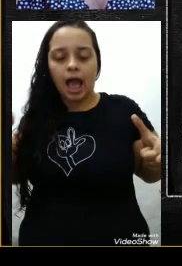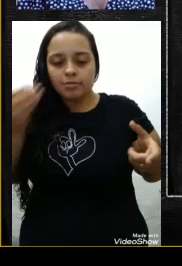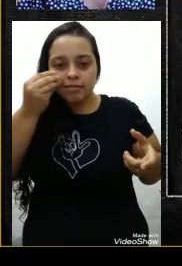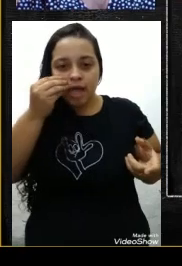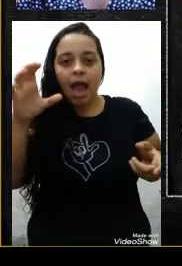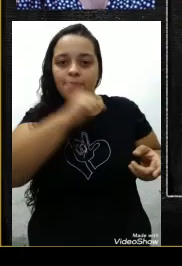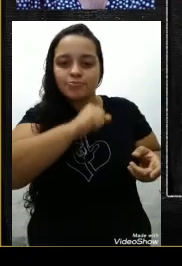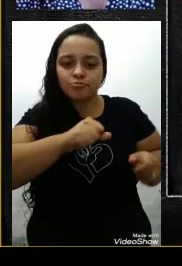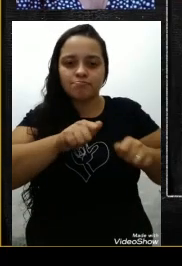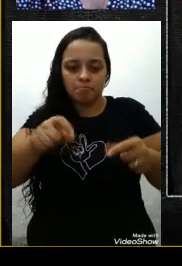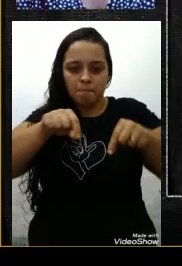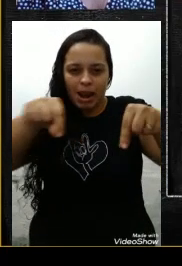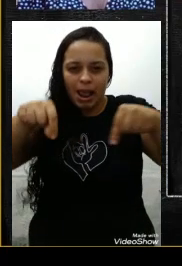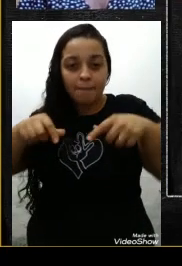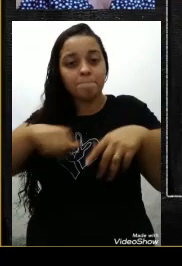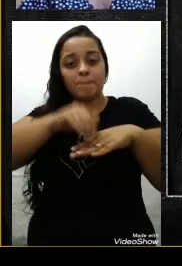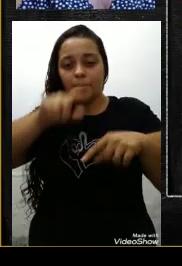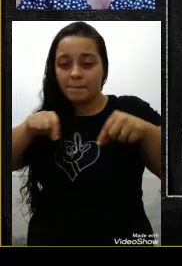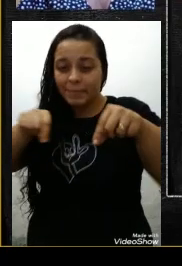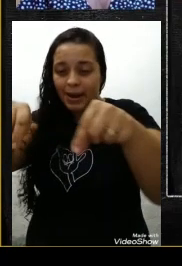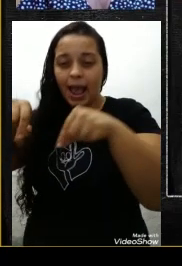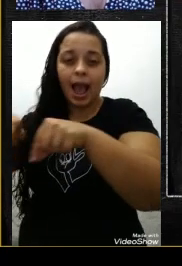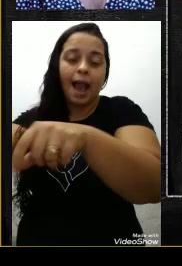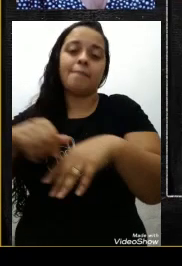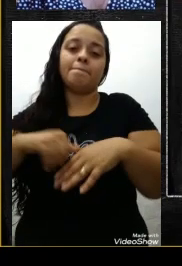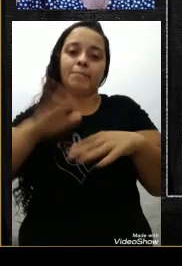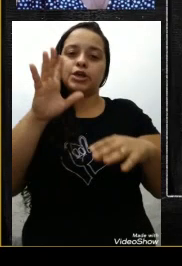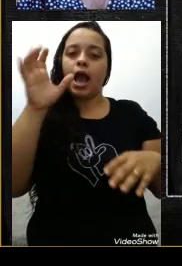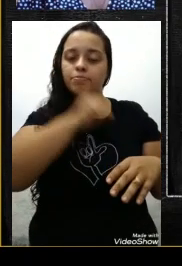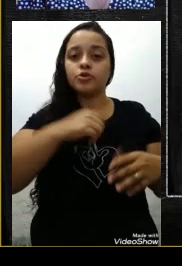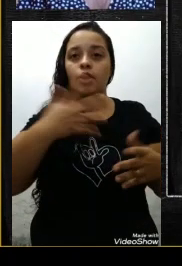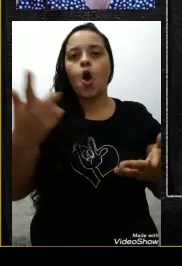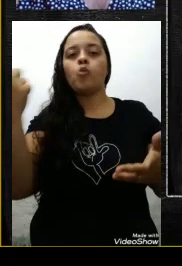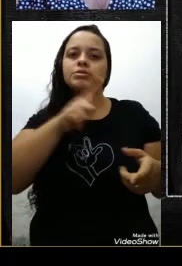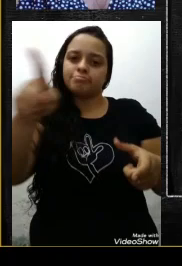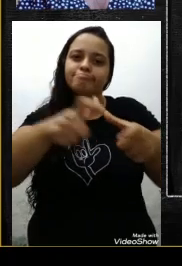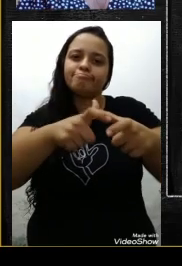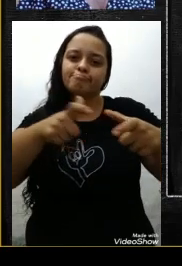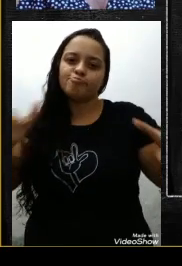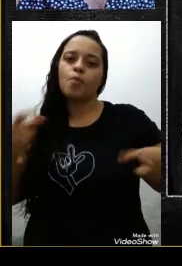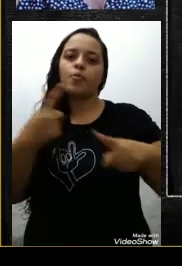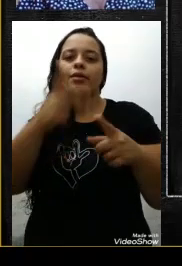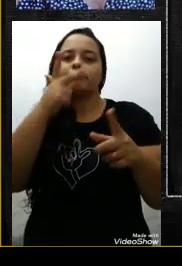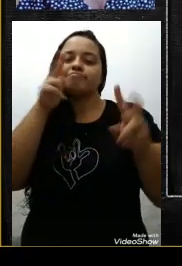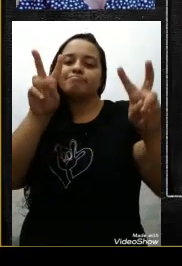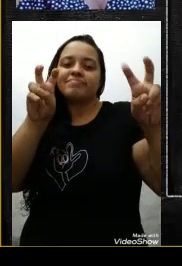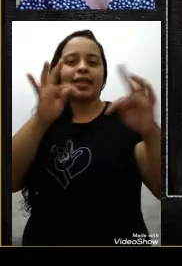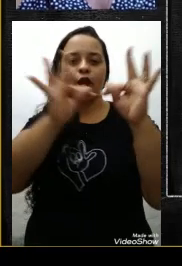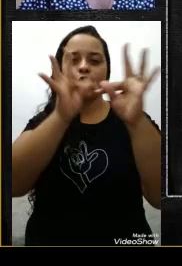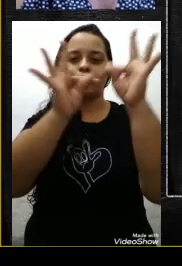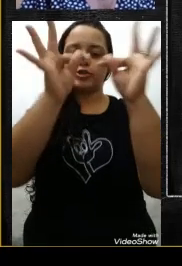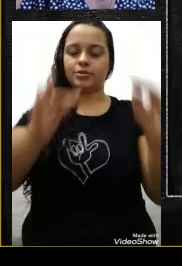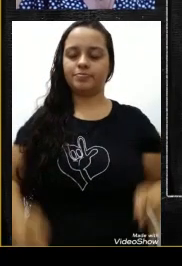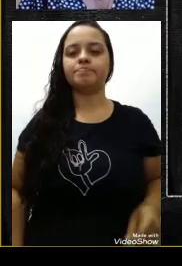medieval. E, de fato, essa produção, durante um certo tempo, foi ampliada devido à utilização dessas